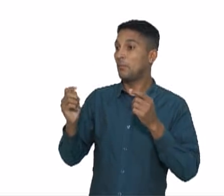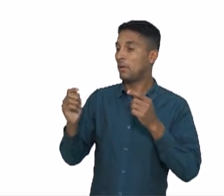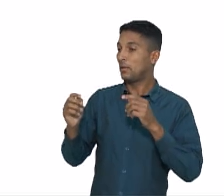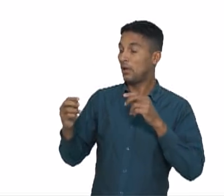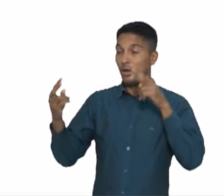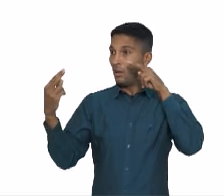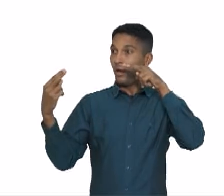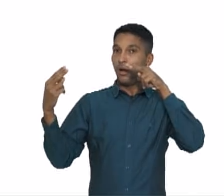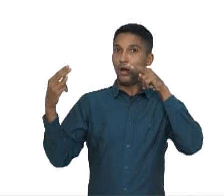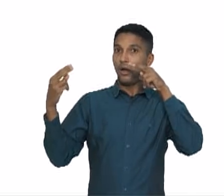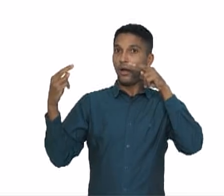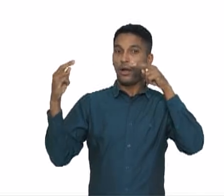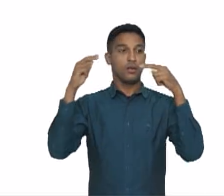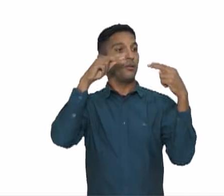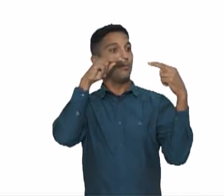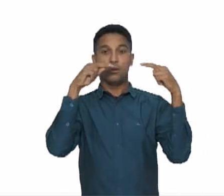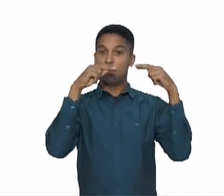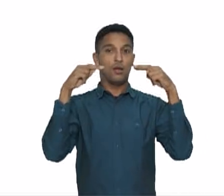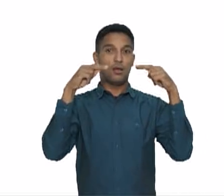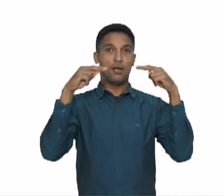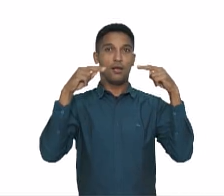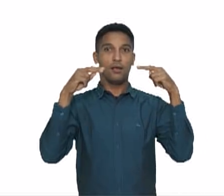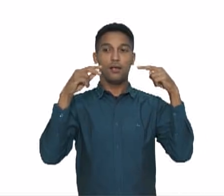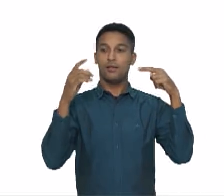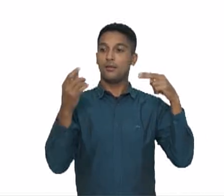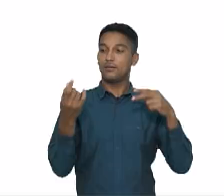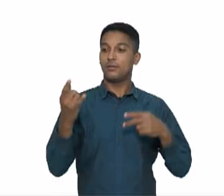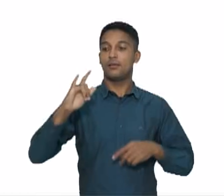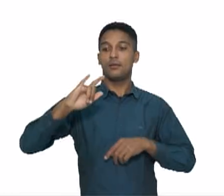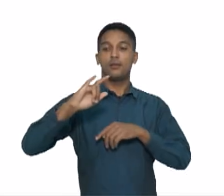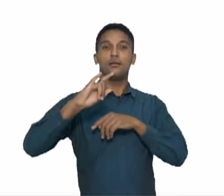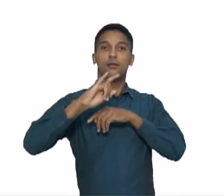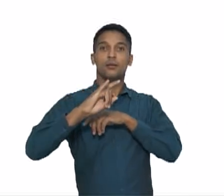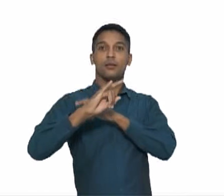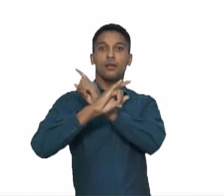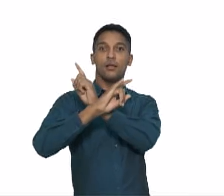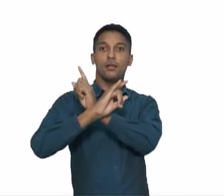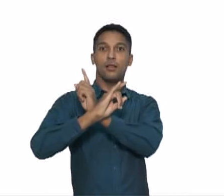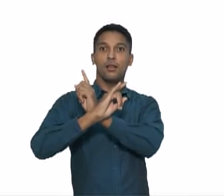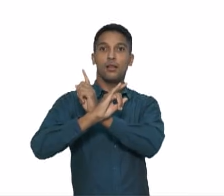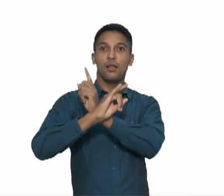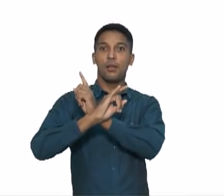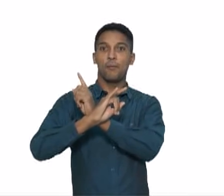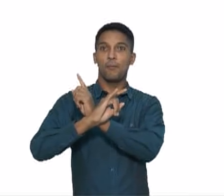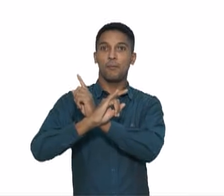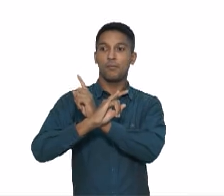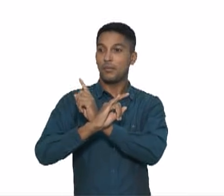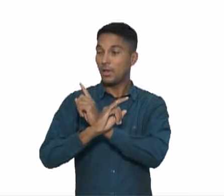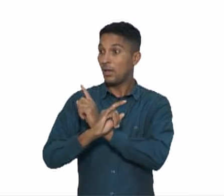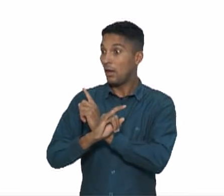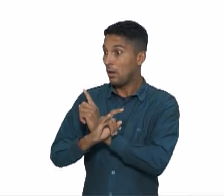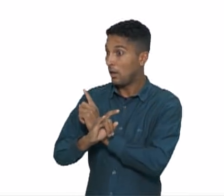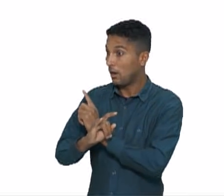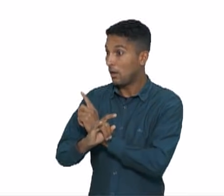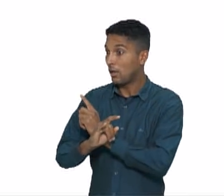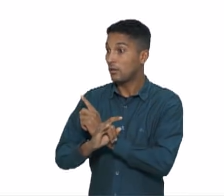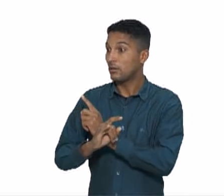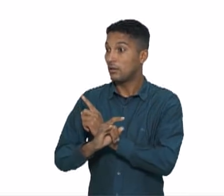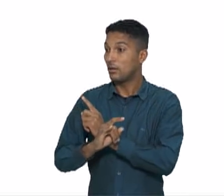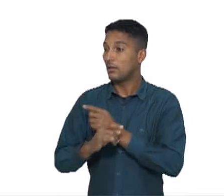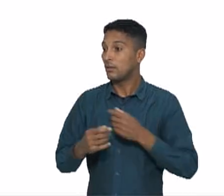tempo. Sabe-se também que, sem falar, eles se pediam. Pediam-se com urgência,